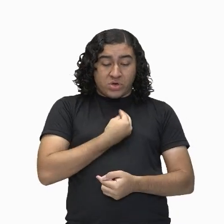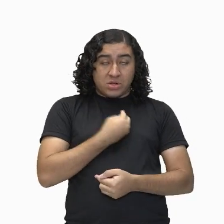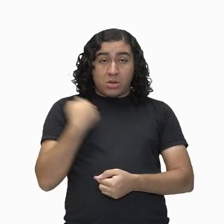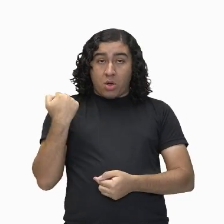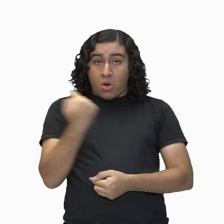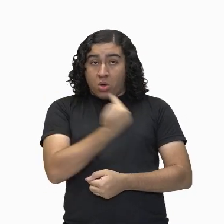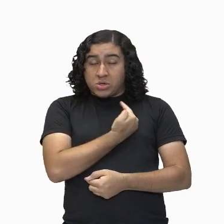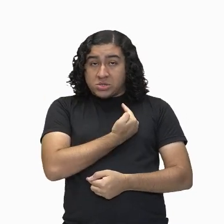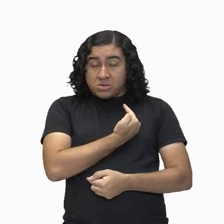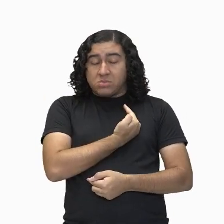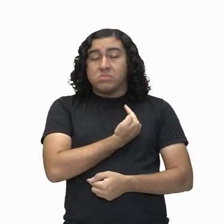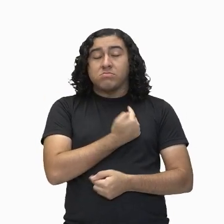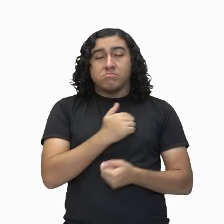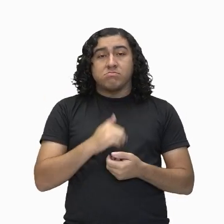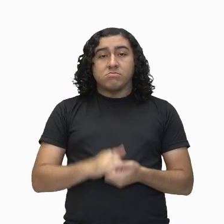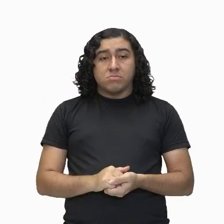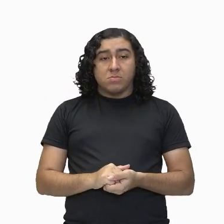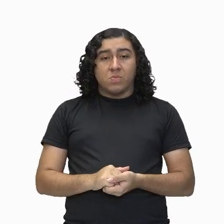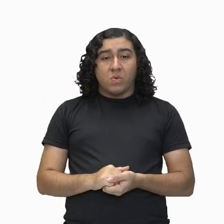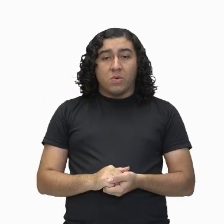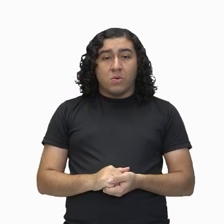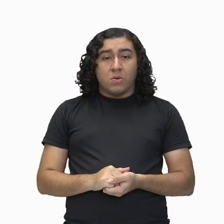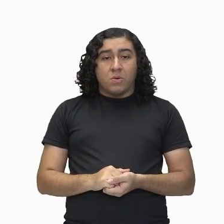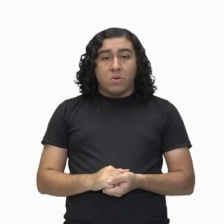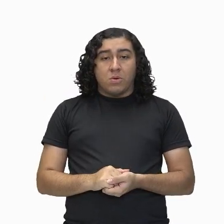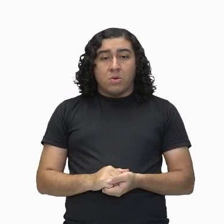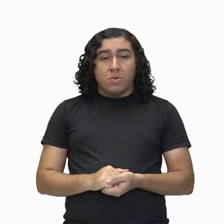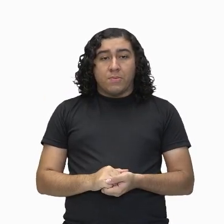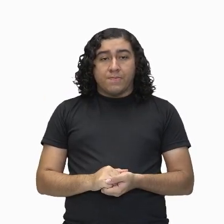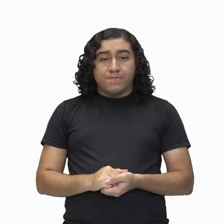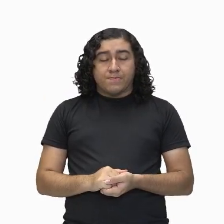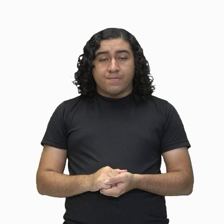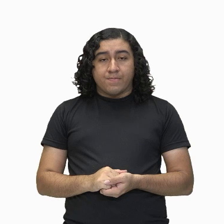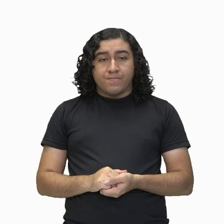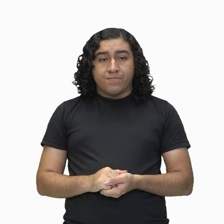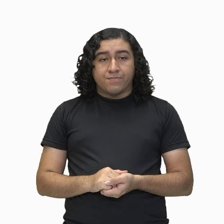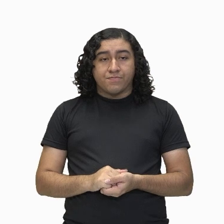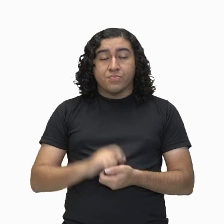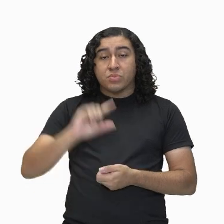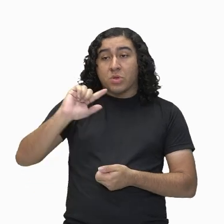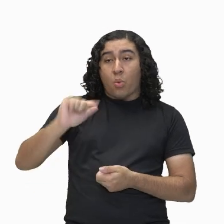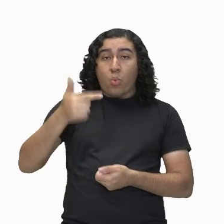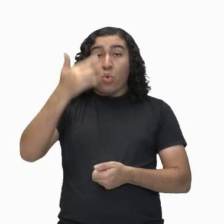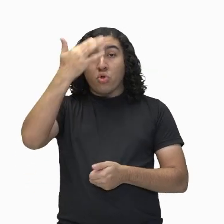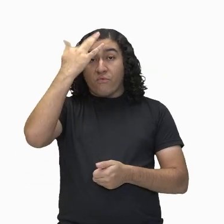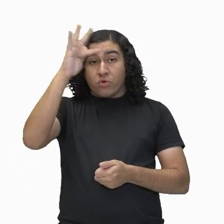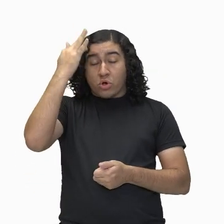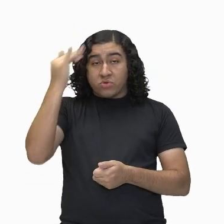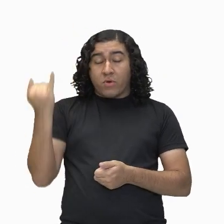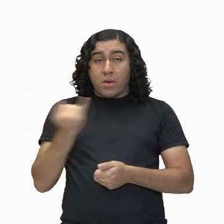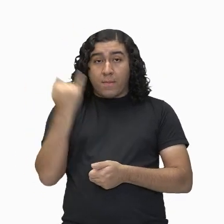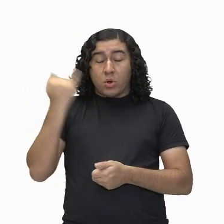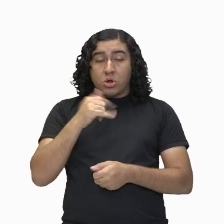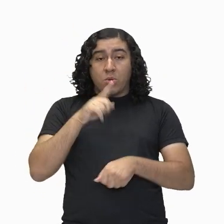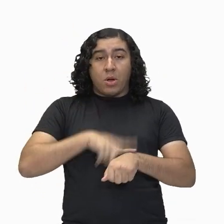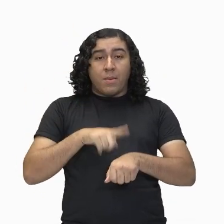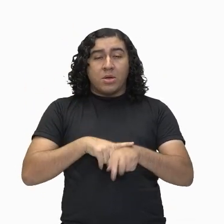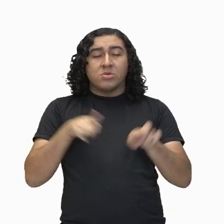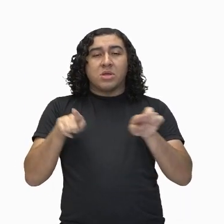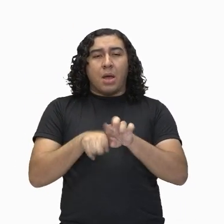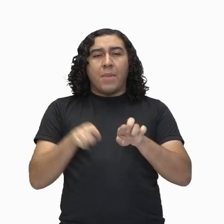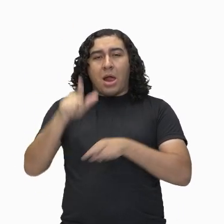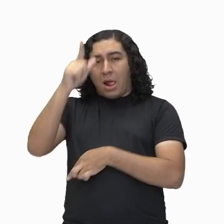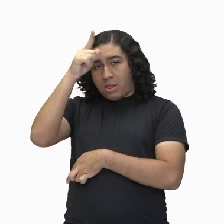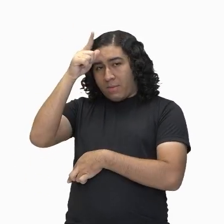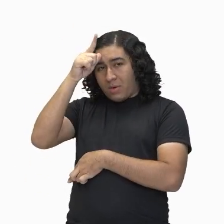vida, ao nosso existir. Heidegger é um outro filósofo extremamente importante desse momento aí, o alemão, né?